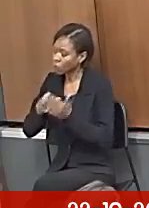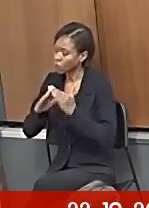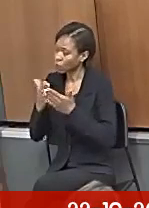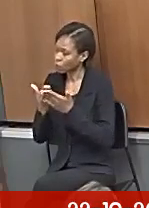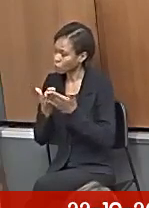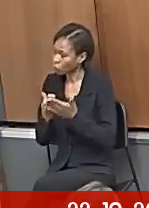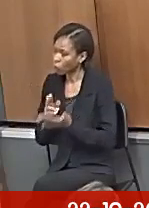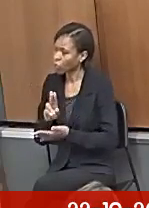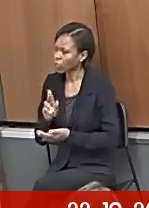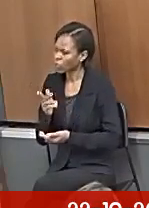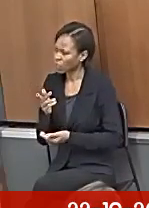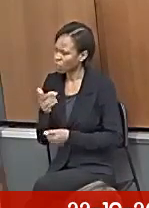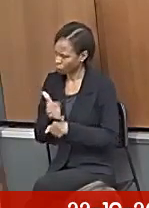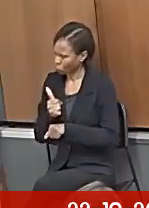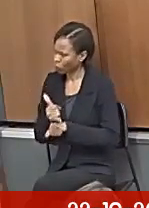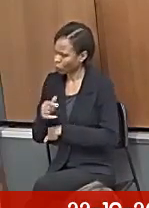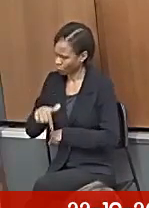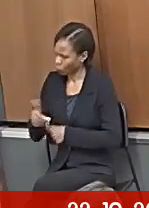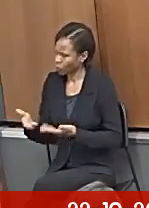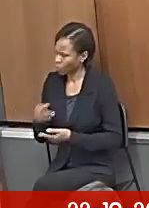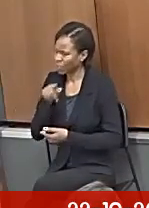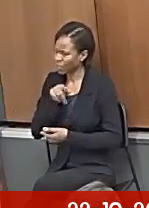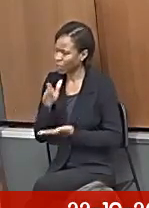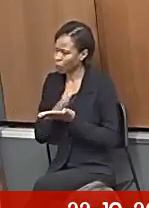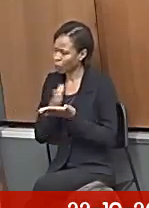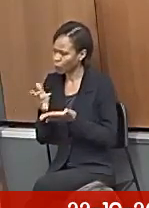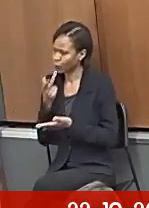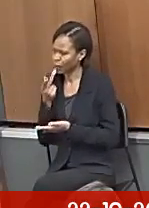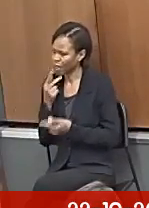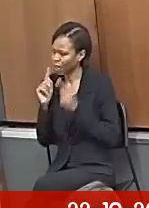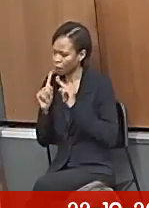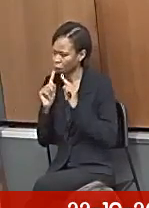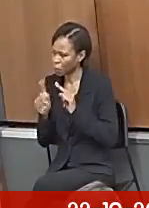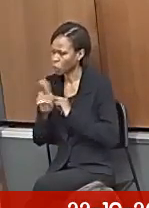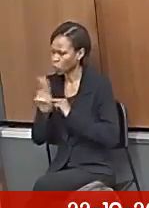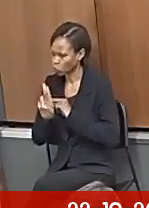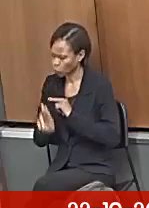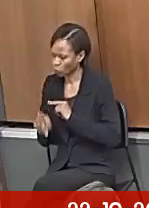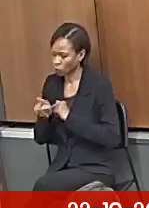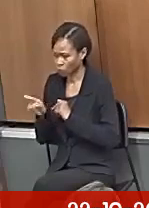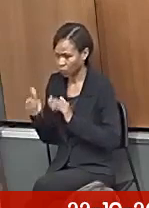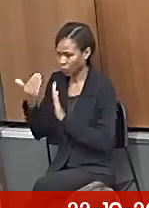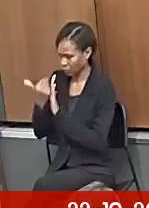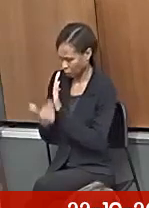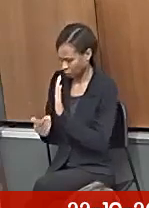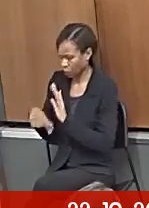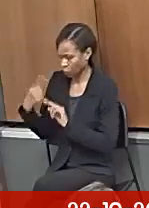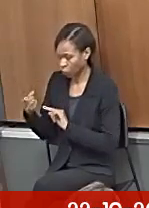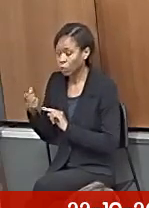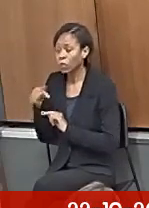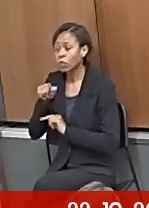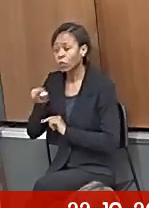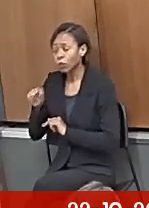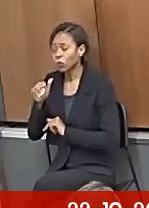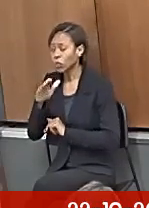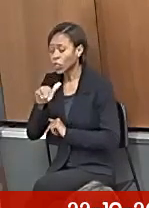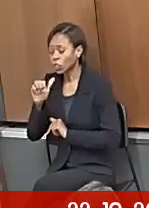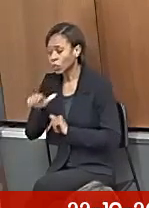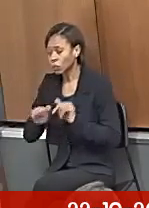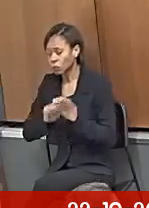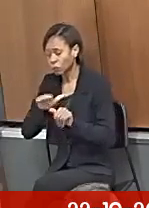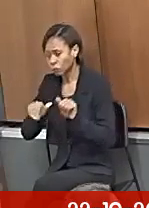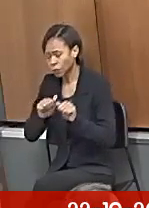citadas aqui, principalmente nos casos aqui presentes, né? Você vai receber essa lista. Então, a gente queria